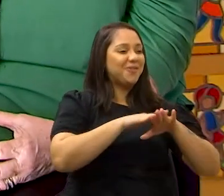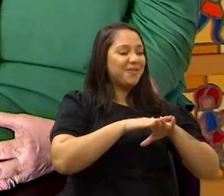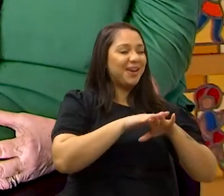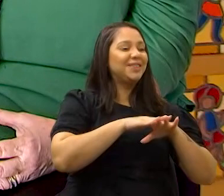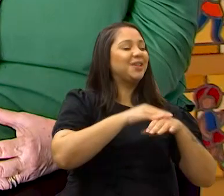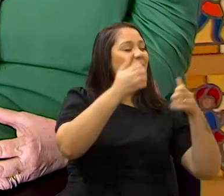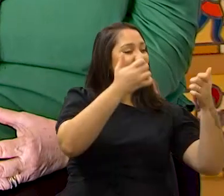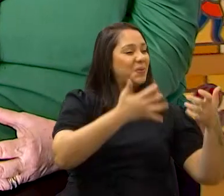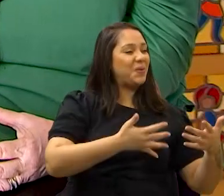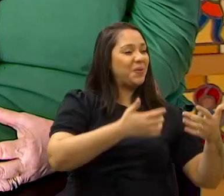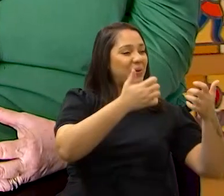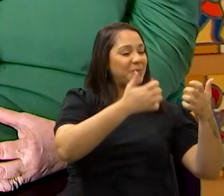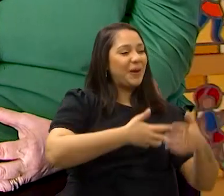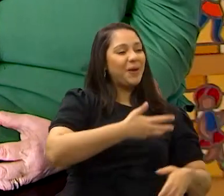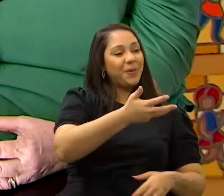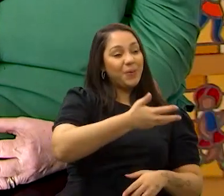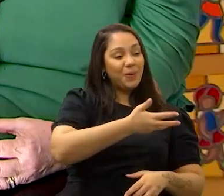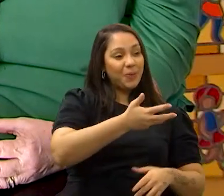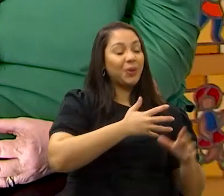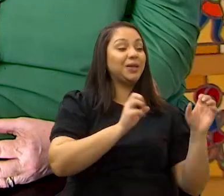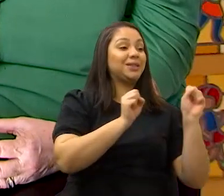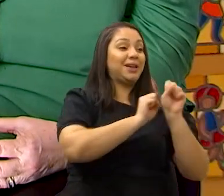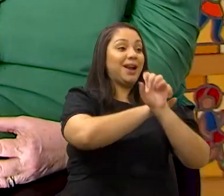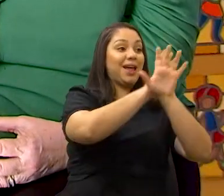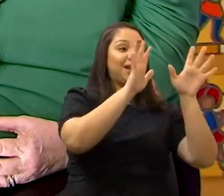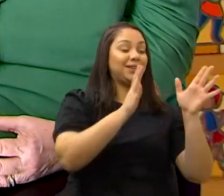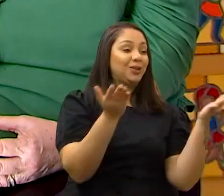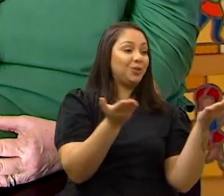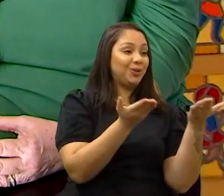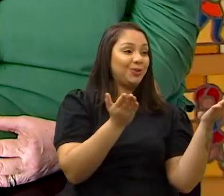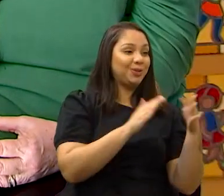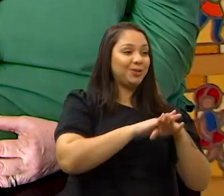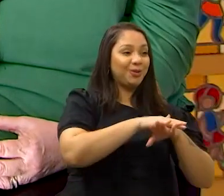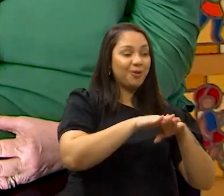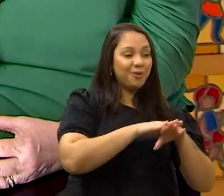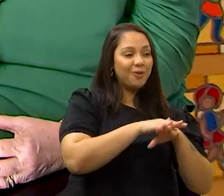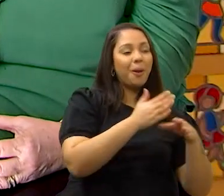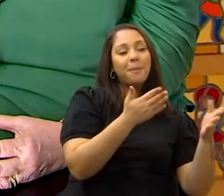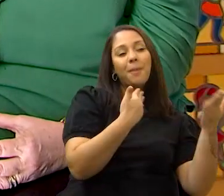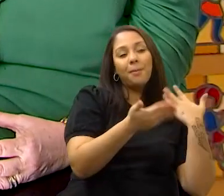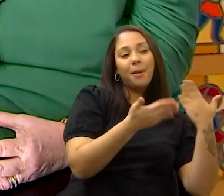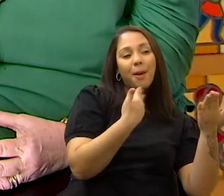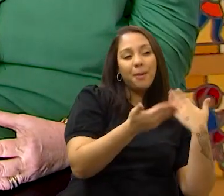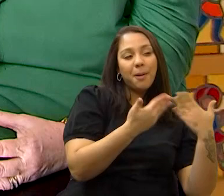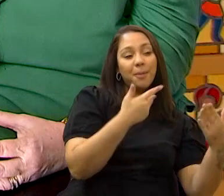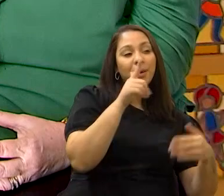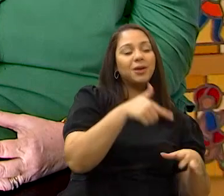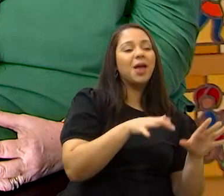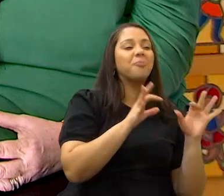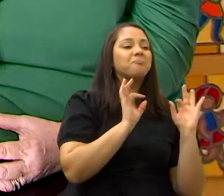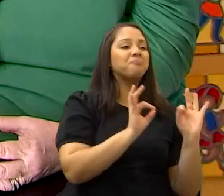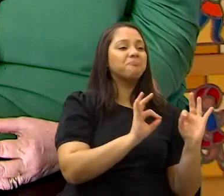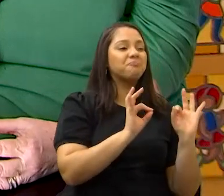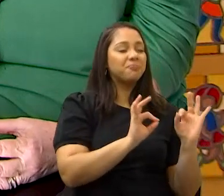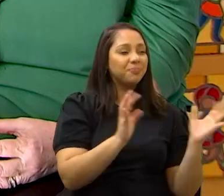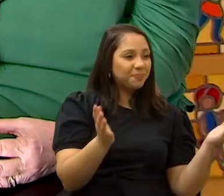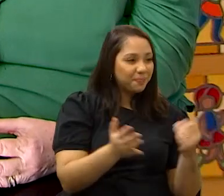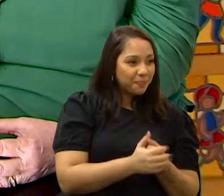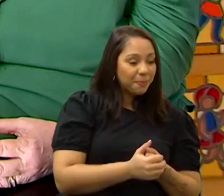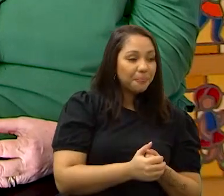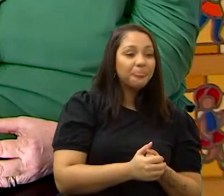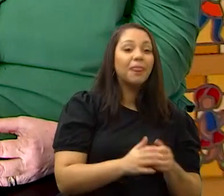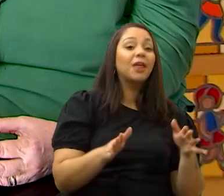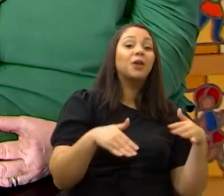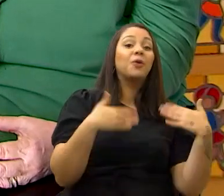fluiu bastante, não é? É super esclarecedora essa conversa, esse bate-papo bem